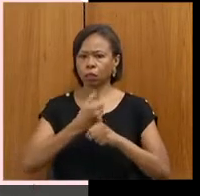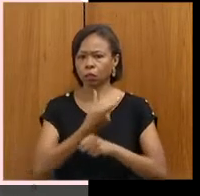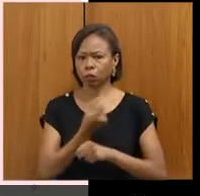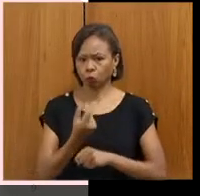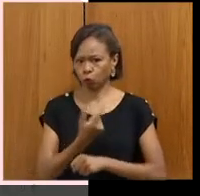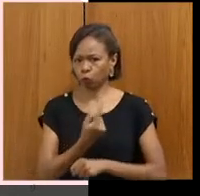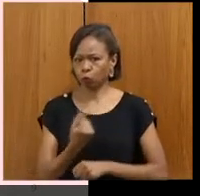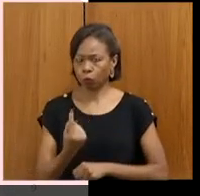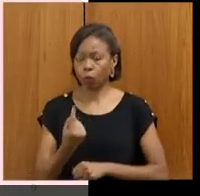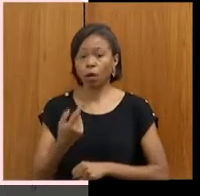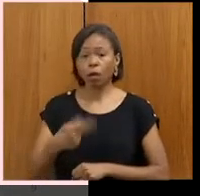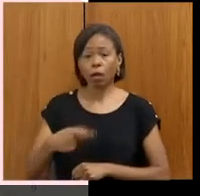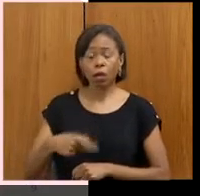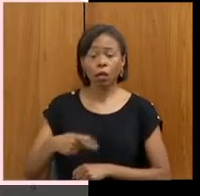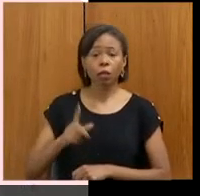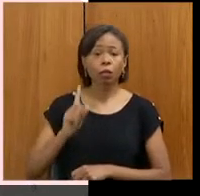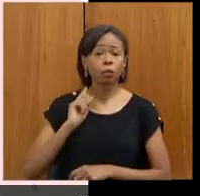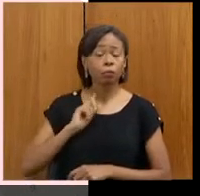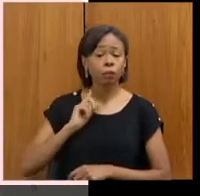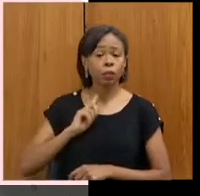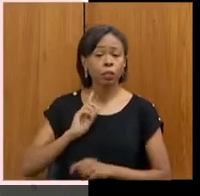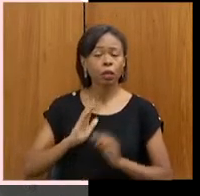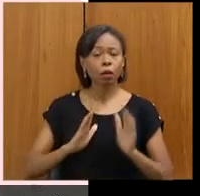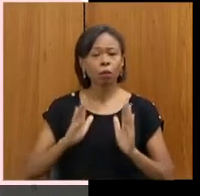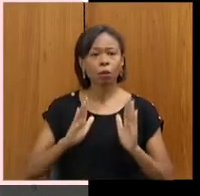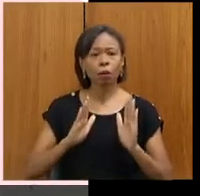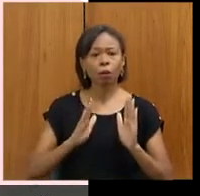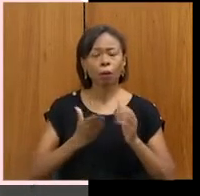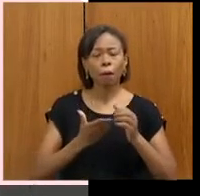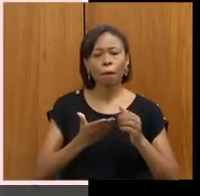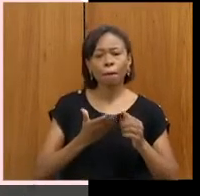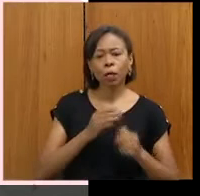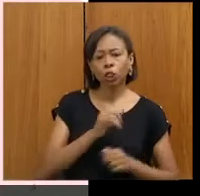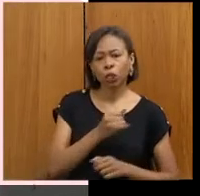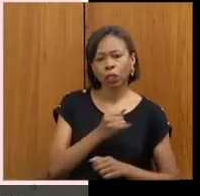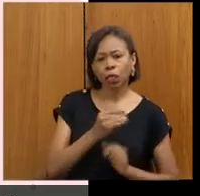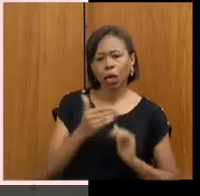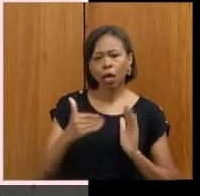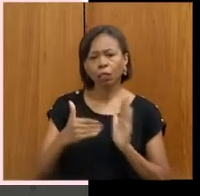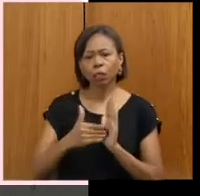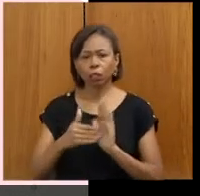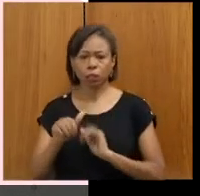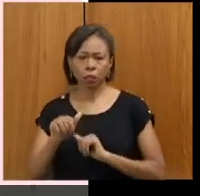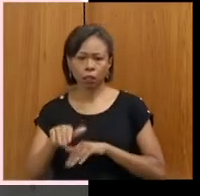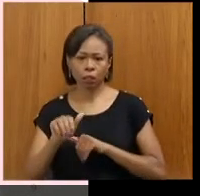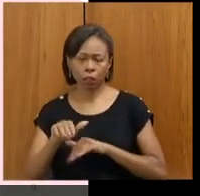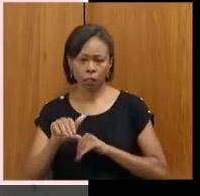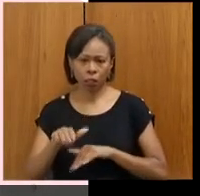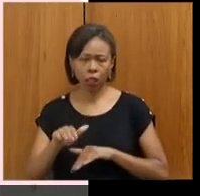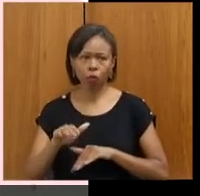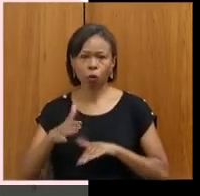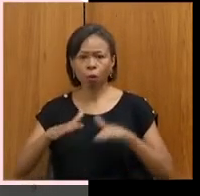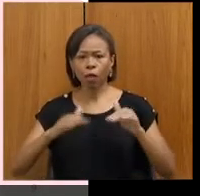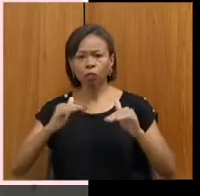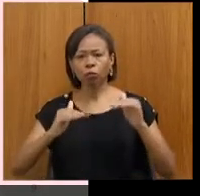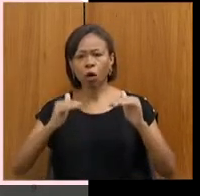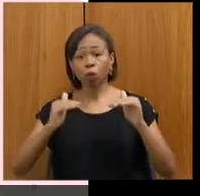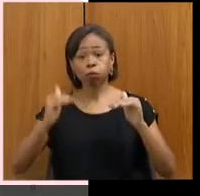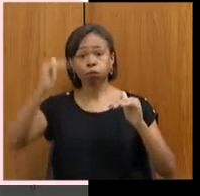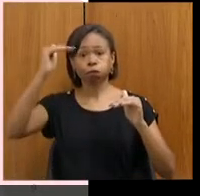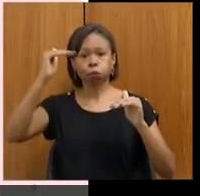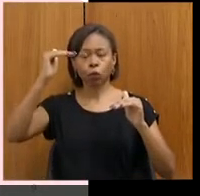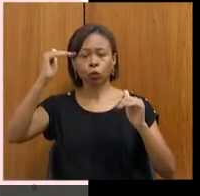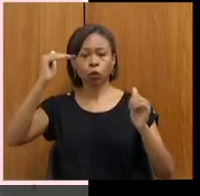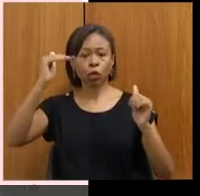o estado nesses no período-base de Janeiro a setembro o estado O que teve uma média um pouco superior à média Nacional